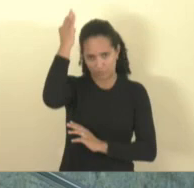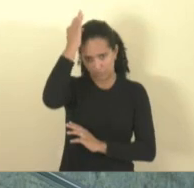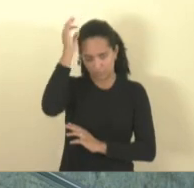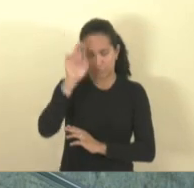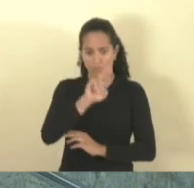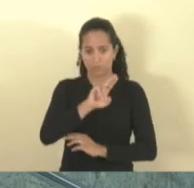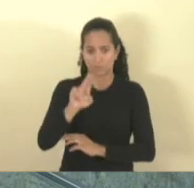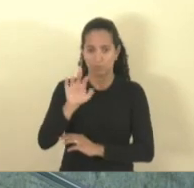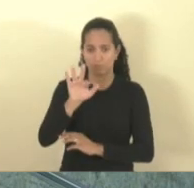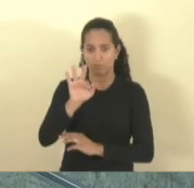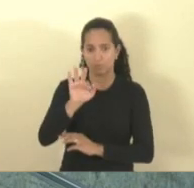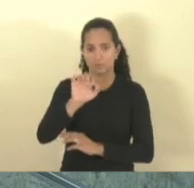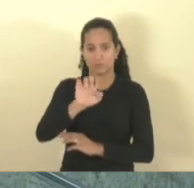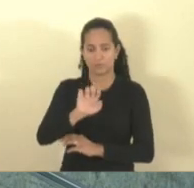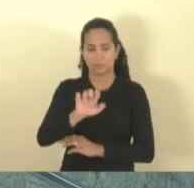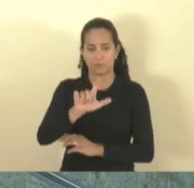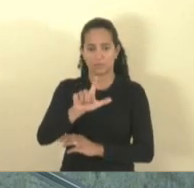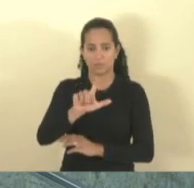Santos.